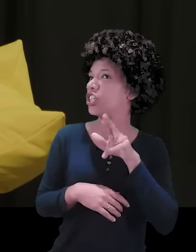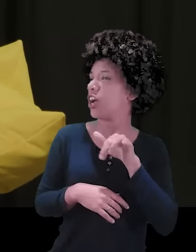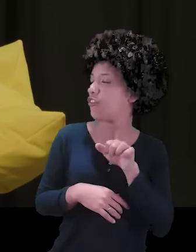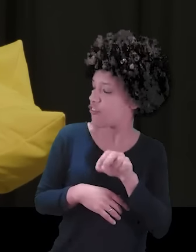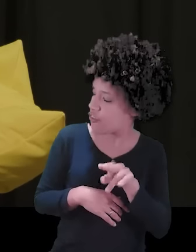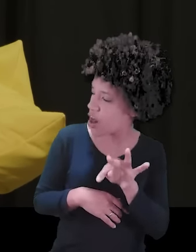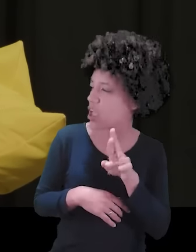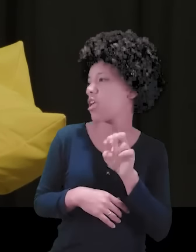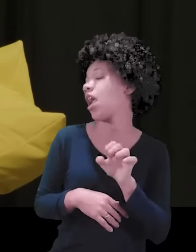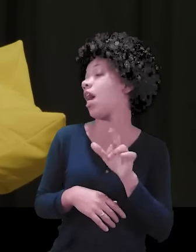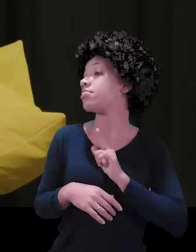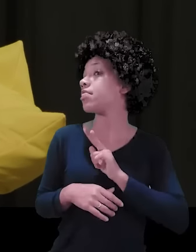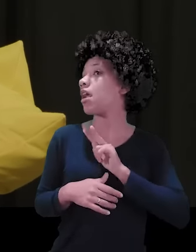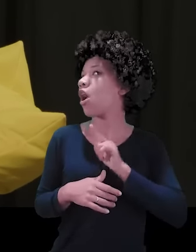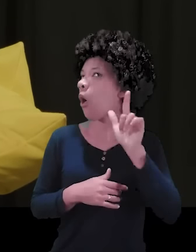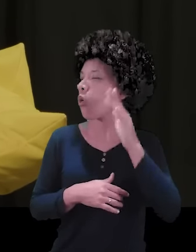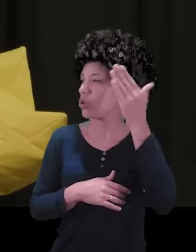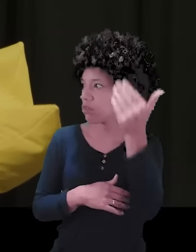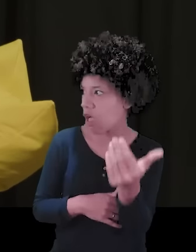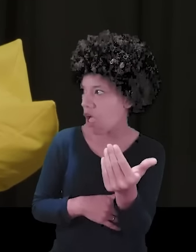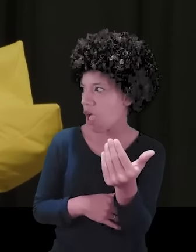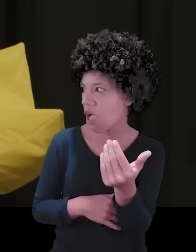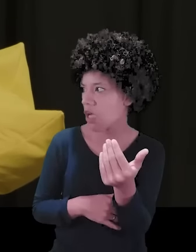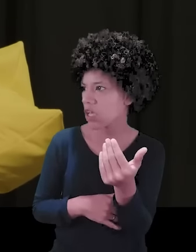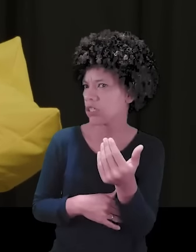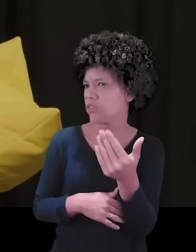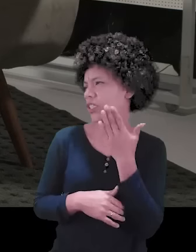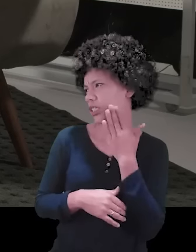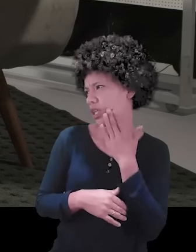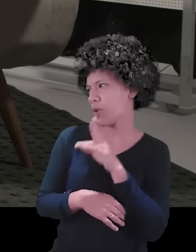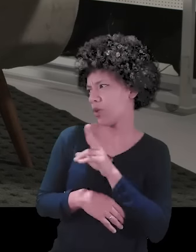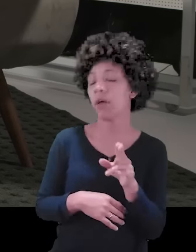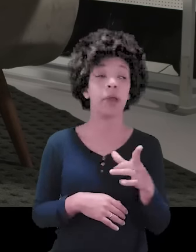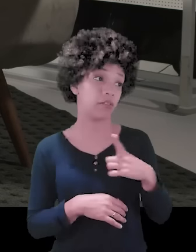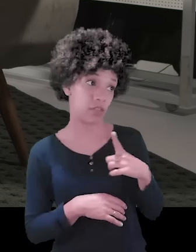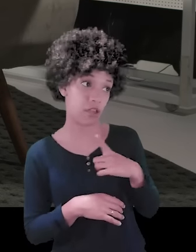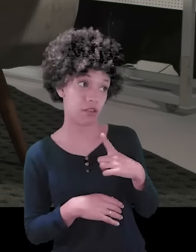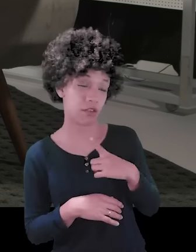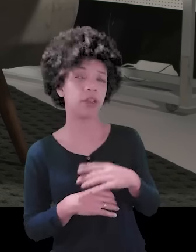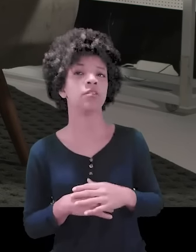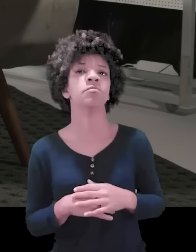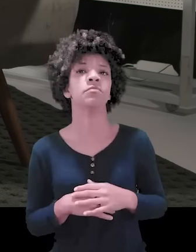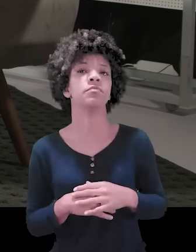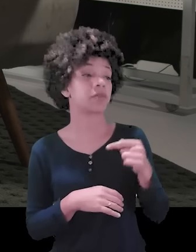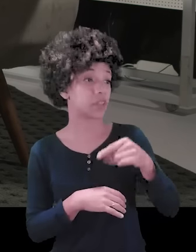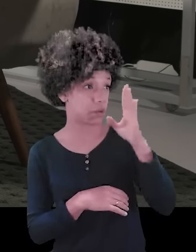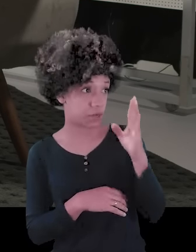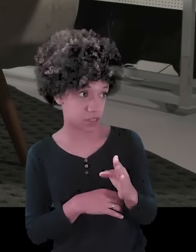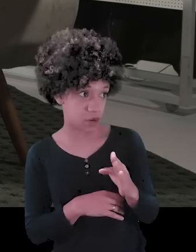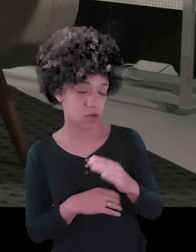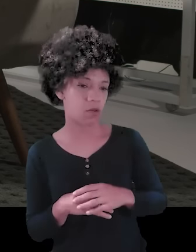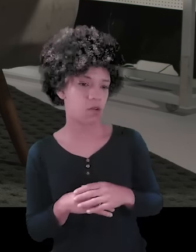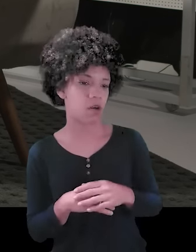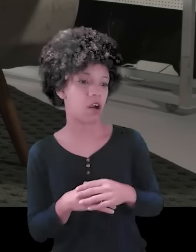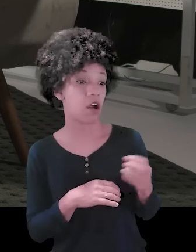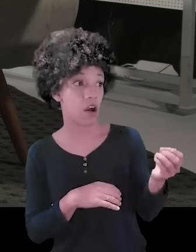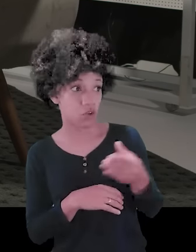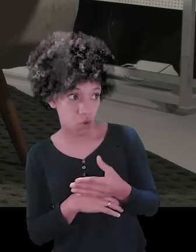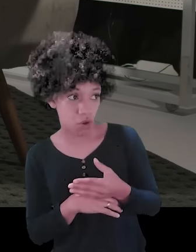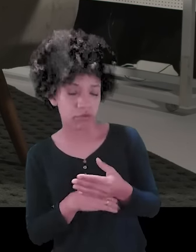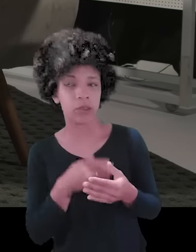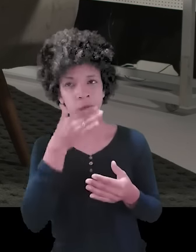algum caso de outra pessoa muito famosa poderosa que você sabe o nome assim tipo tem assim aqui no Brasil recentemente